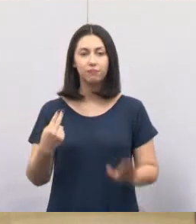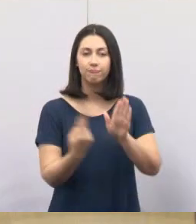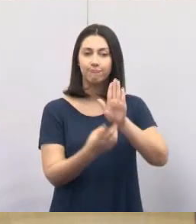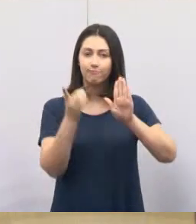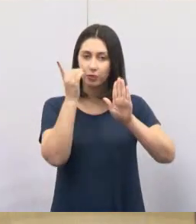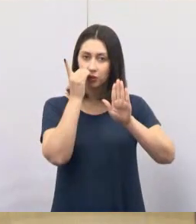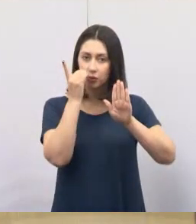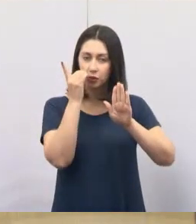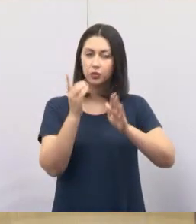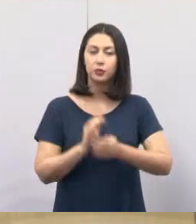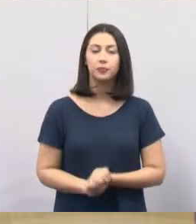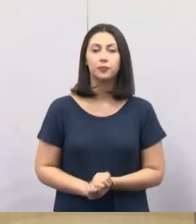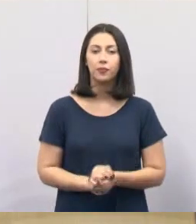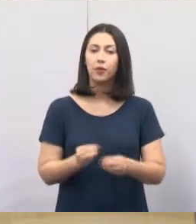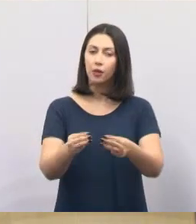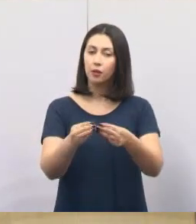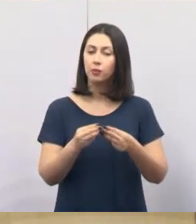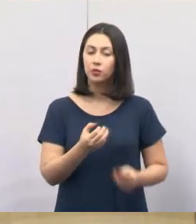Dudi.